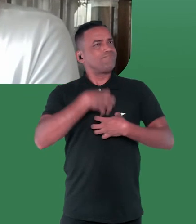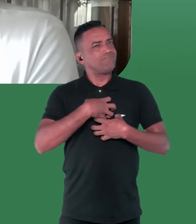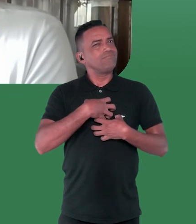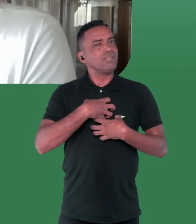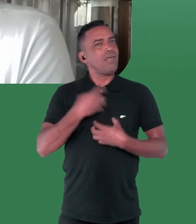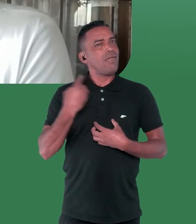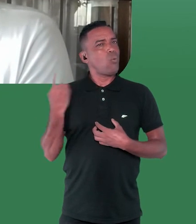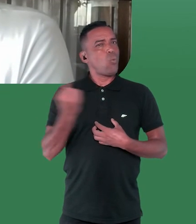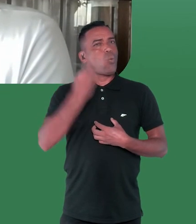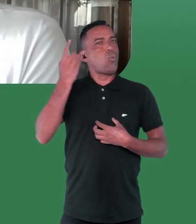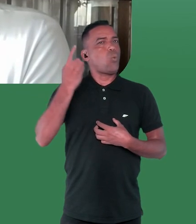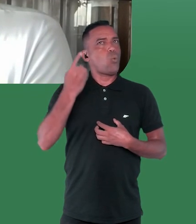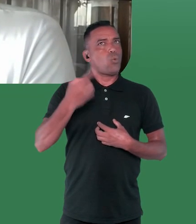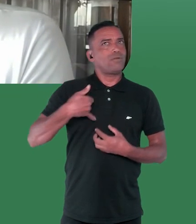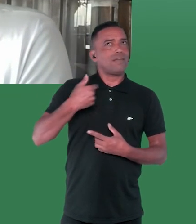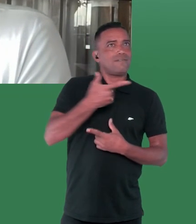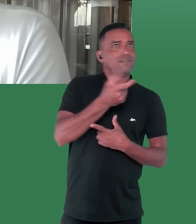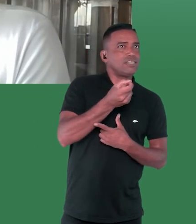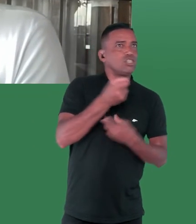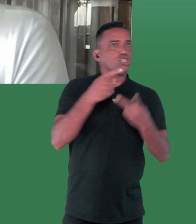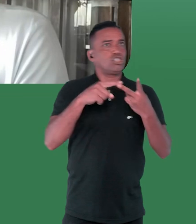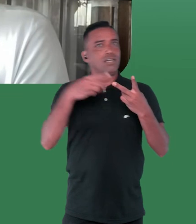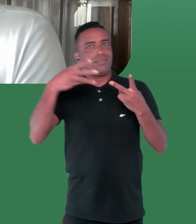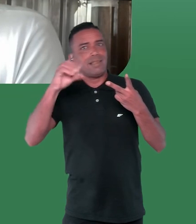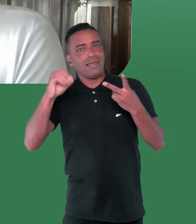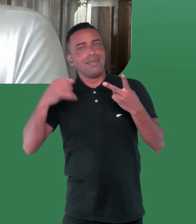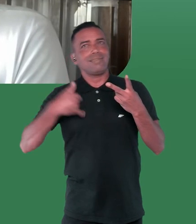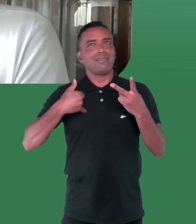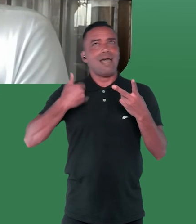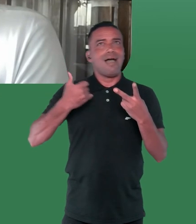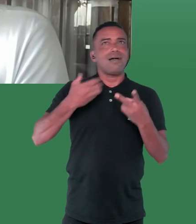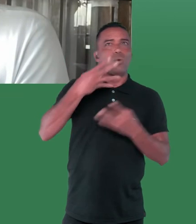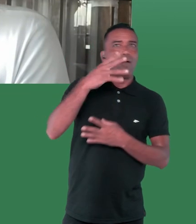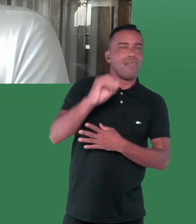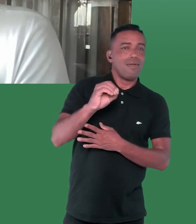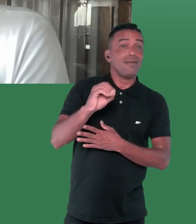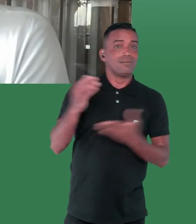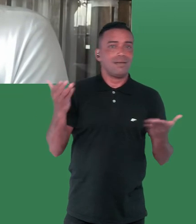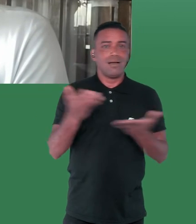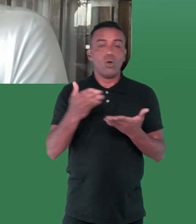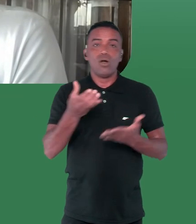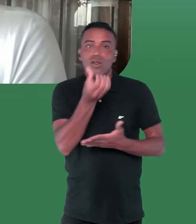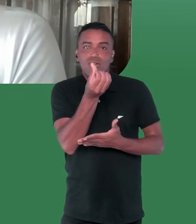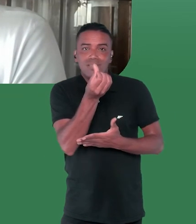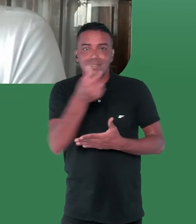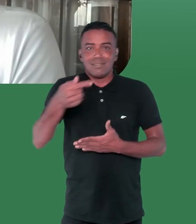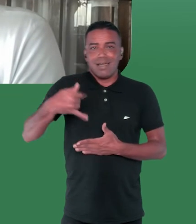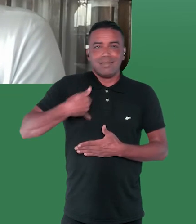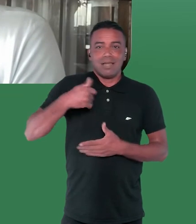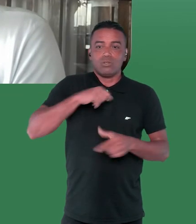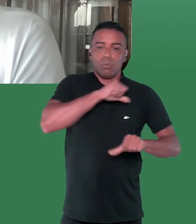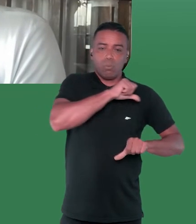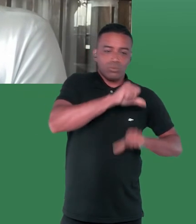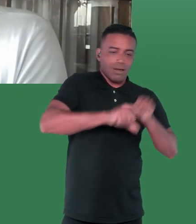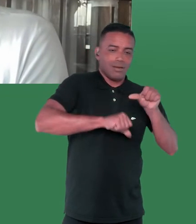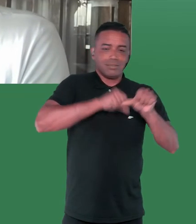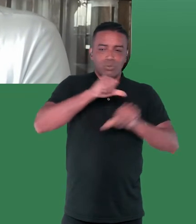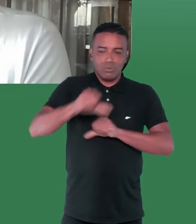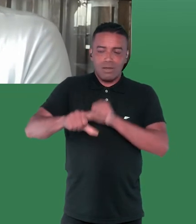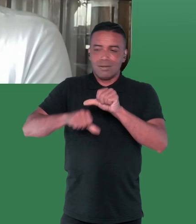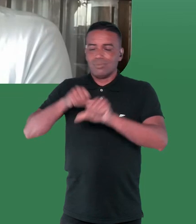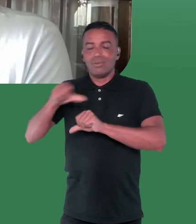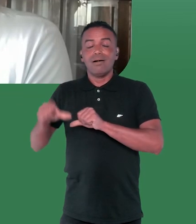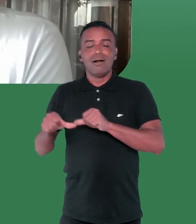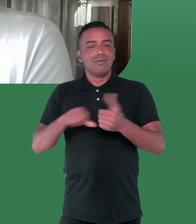cumprida e sentimento de que eu era um com 20 anos, outro com 30, outro com 40, outro agora com 67, e eu tenho